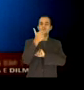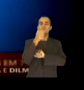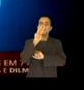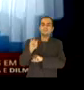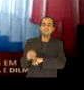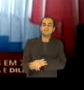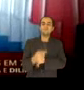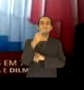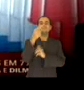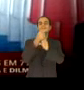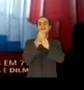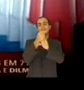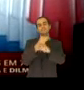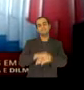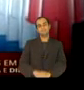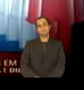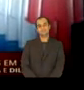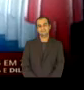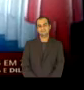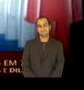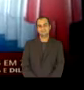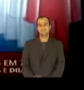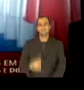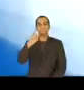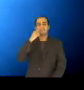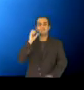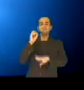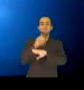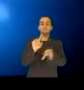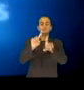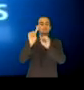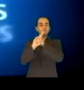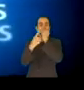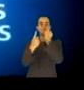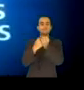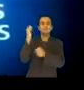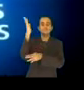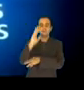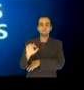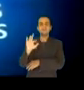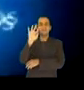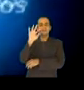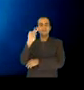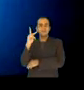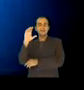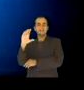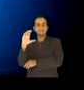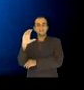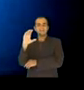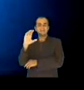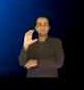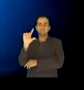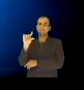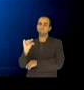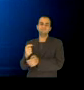Dilma, 12 milhões em 7 anos. Ascensão social dos brasileiros. Com FHC e